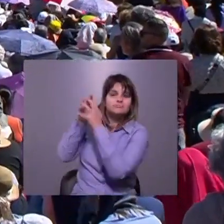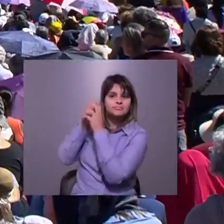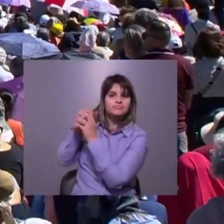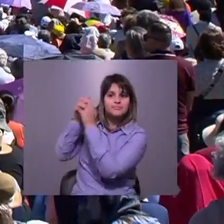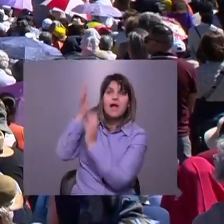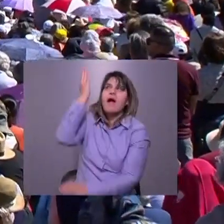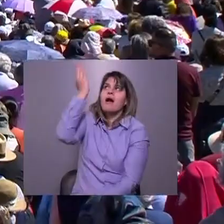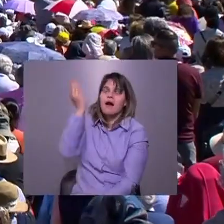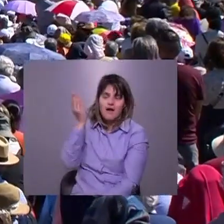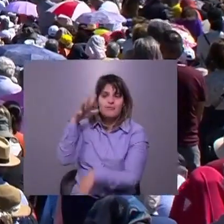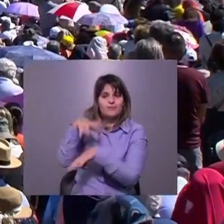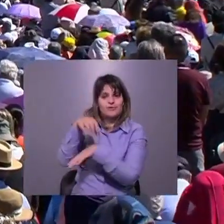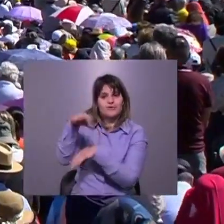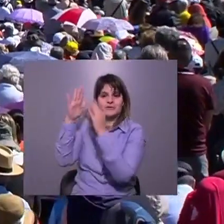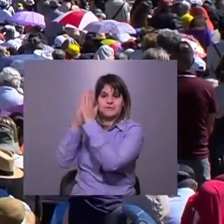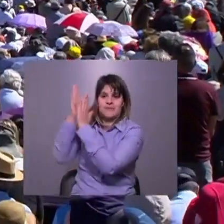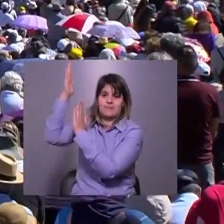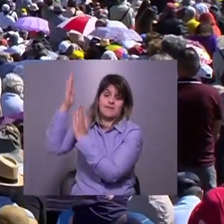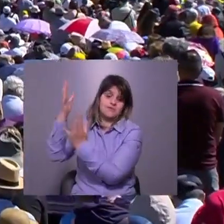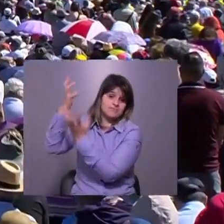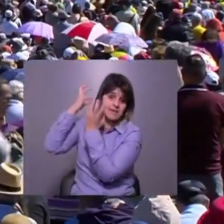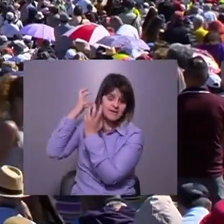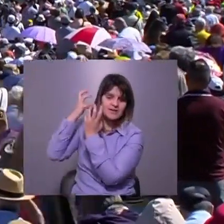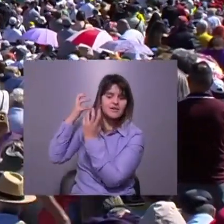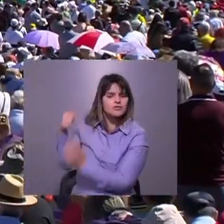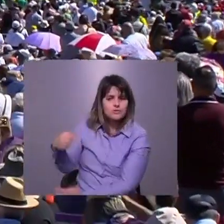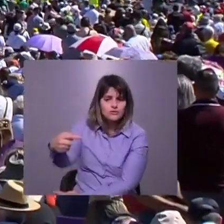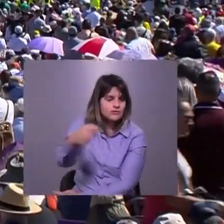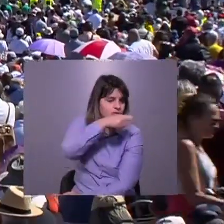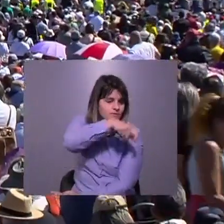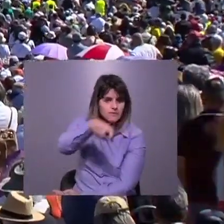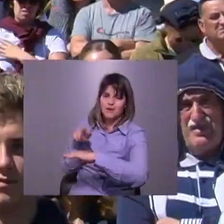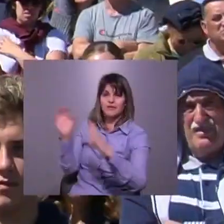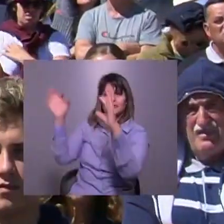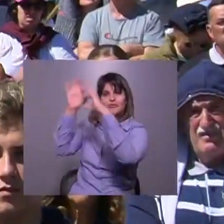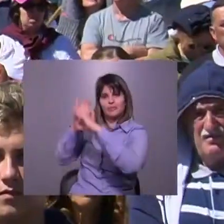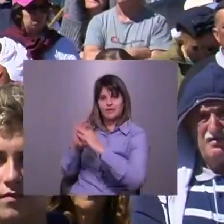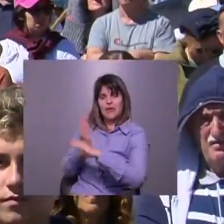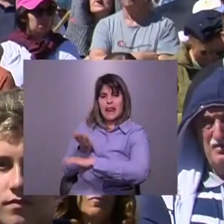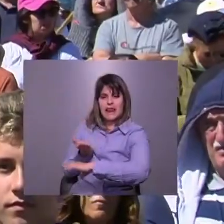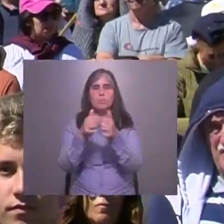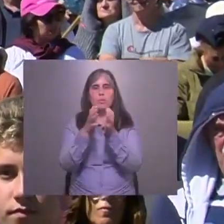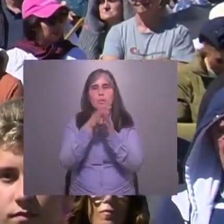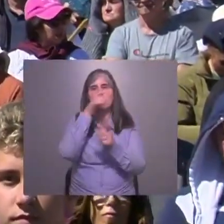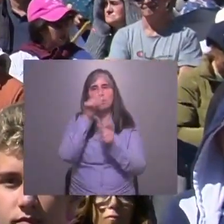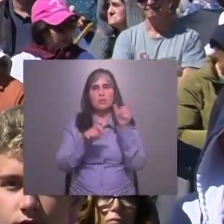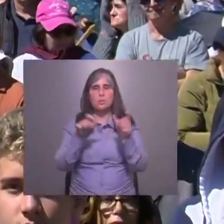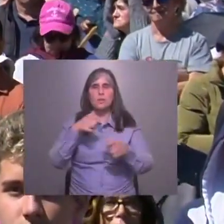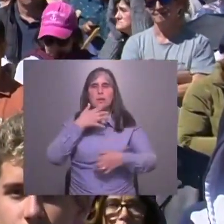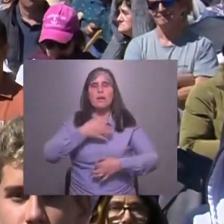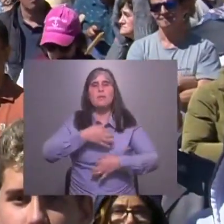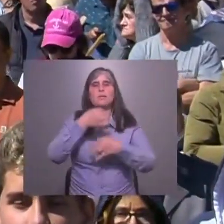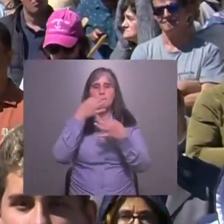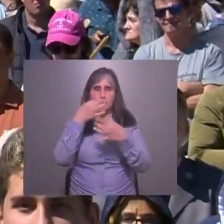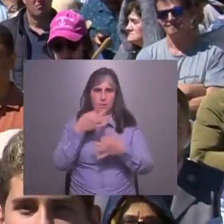Estado do Vaticano se dirigiu aos peregrinos que encheram o recinto de oração da Cova da Iria na missa do 13 de maio.